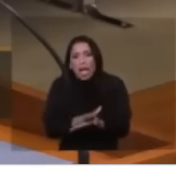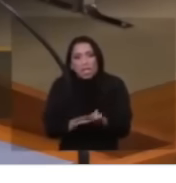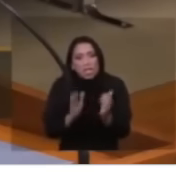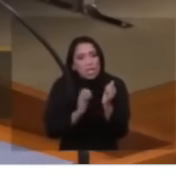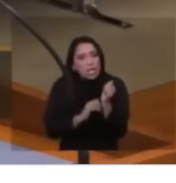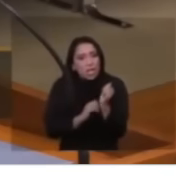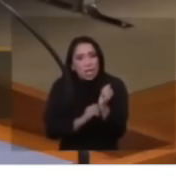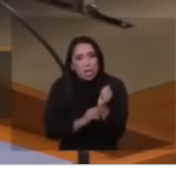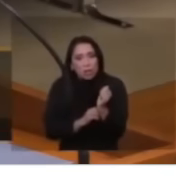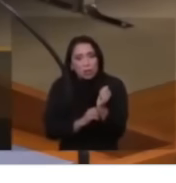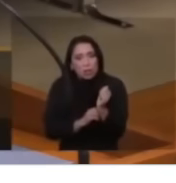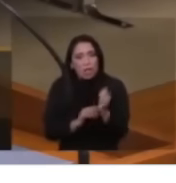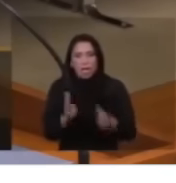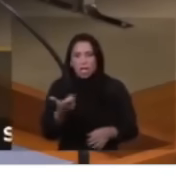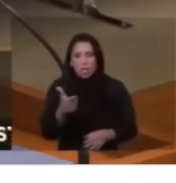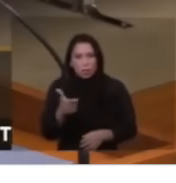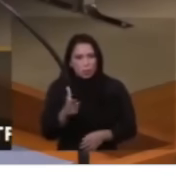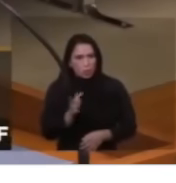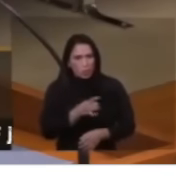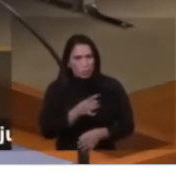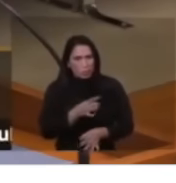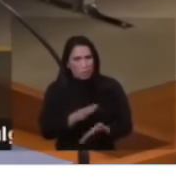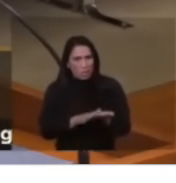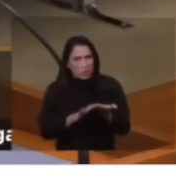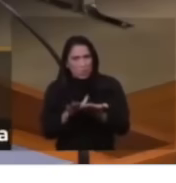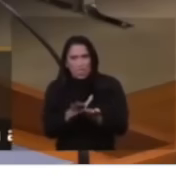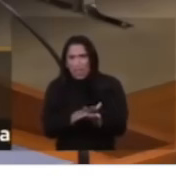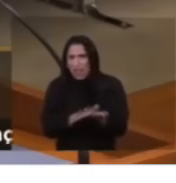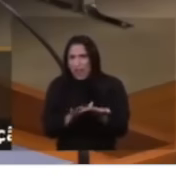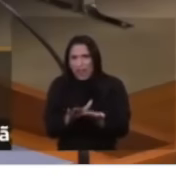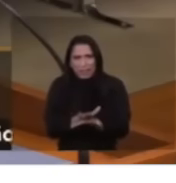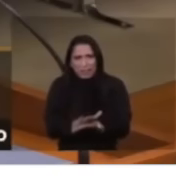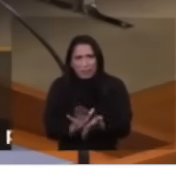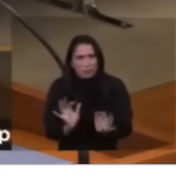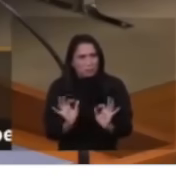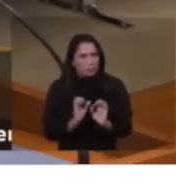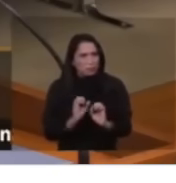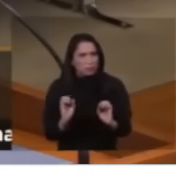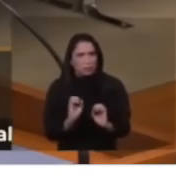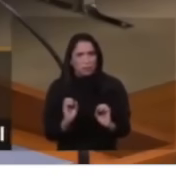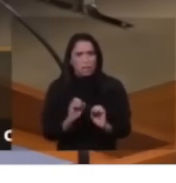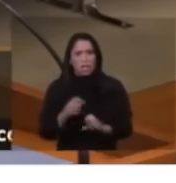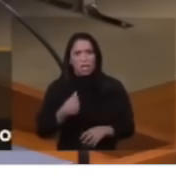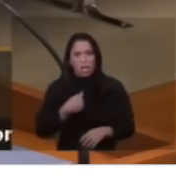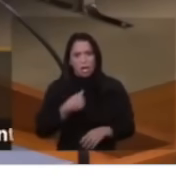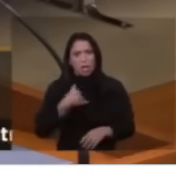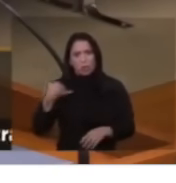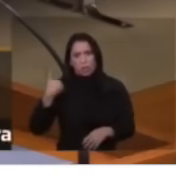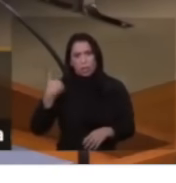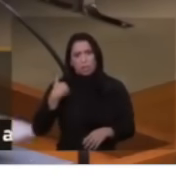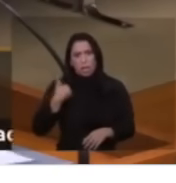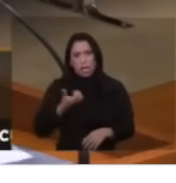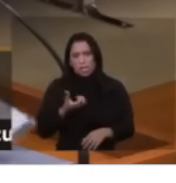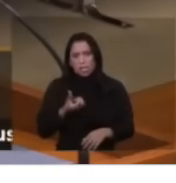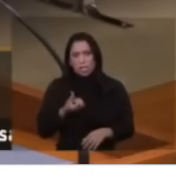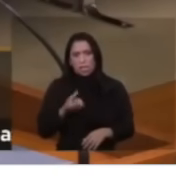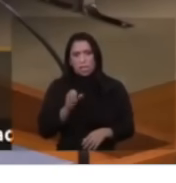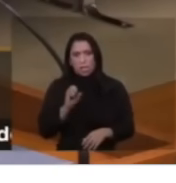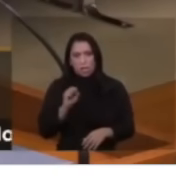e não me intimido com absolutamente nada. Eu sou um homem idoso,